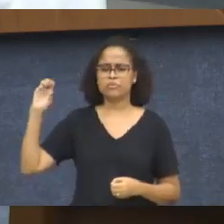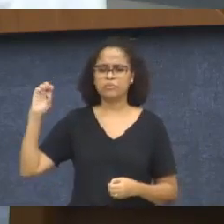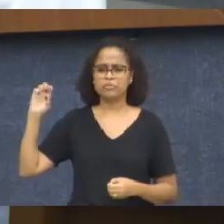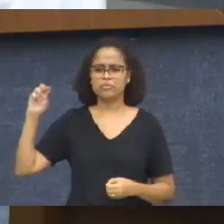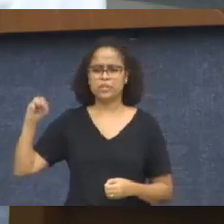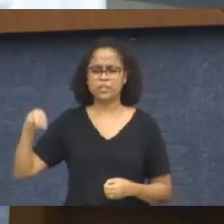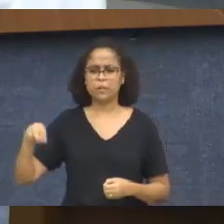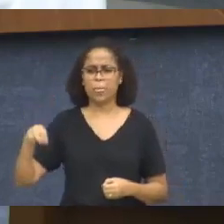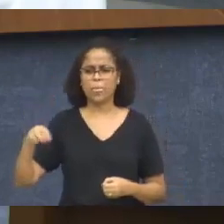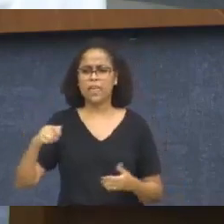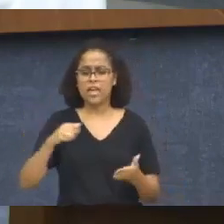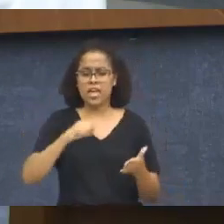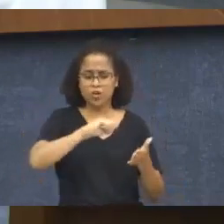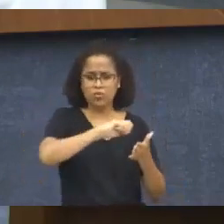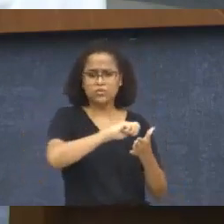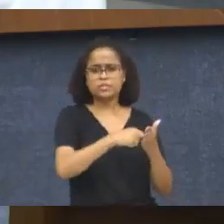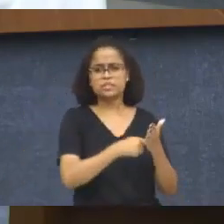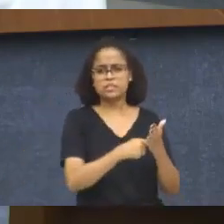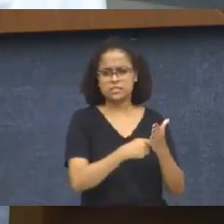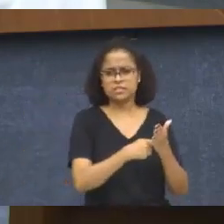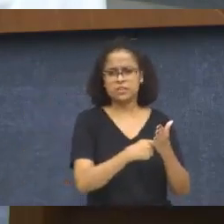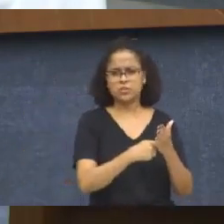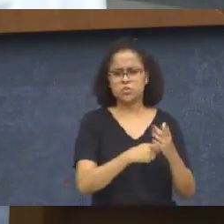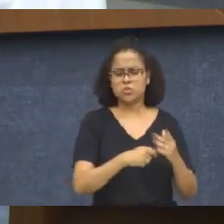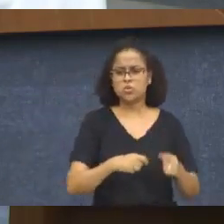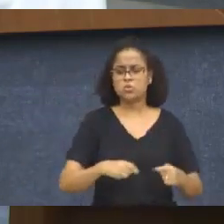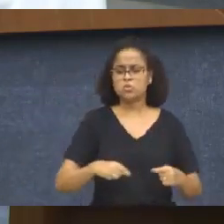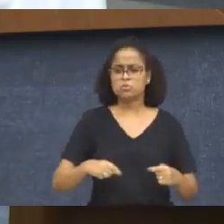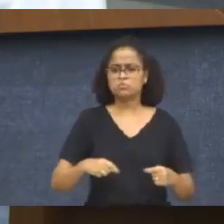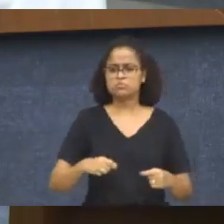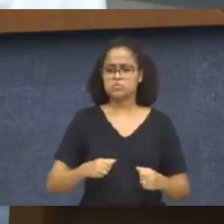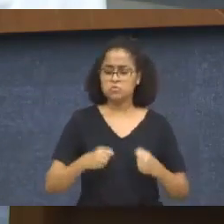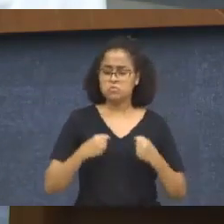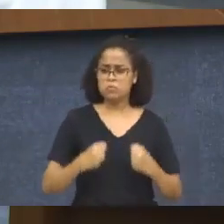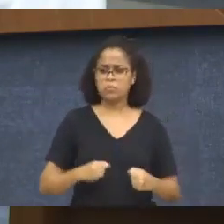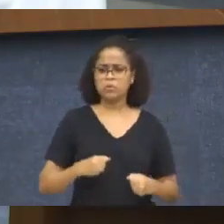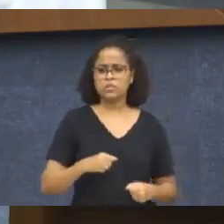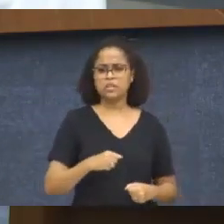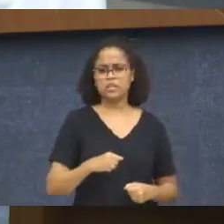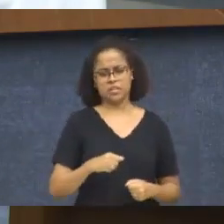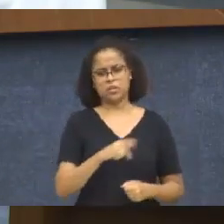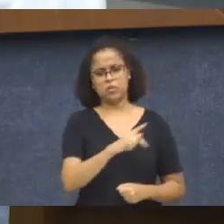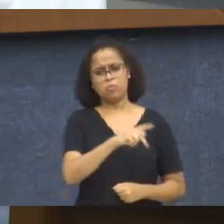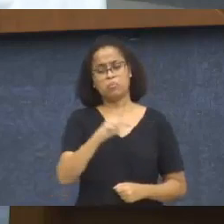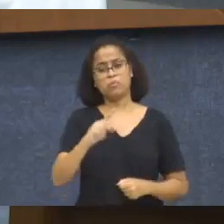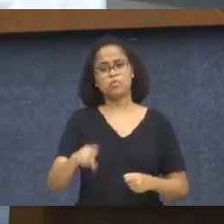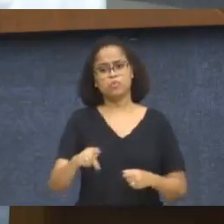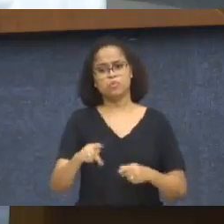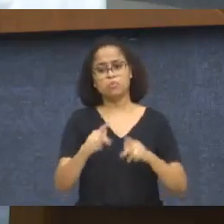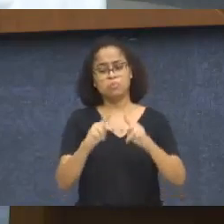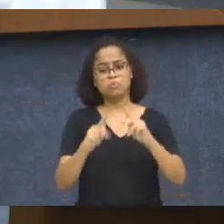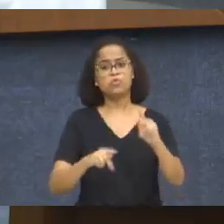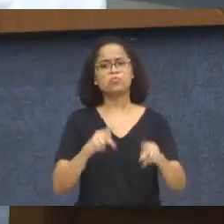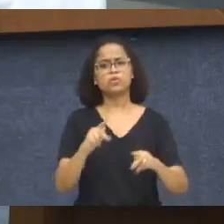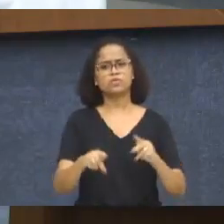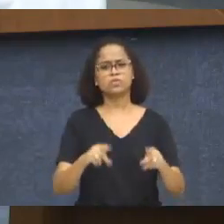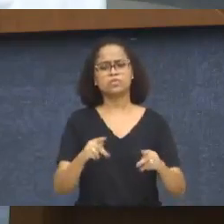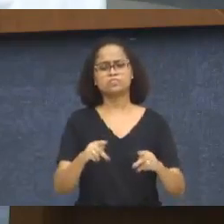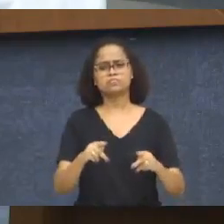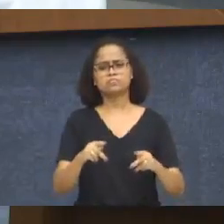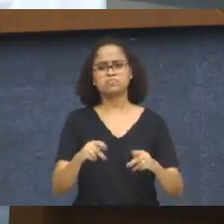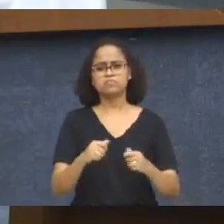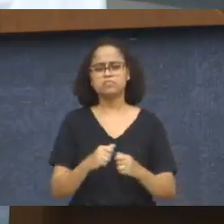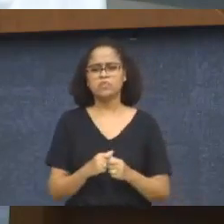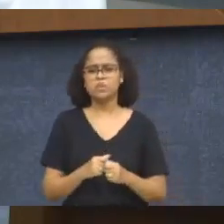de startups pelo poder público para resolver problemas que há 30 anos a administração e as empresas tradicionais não conseguem